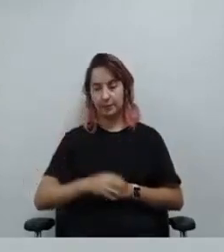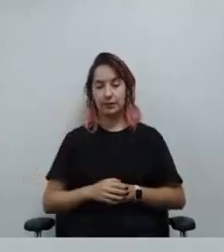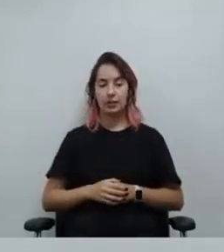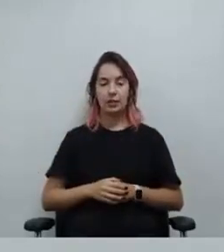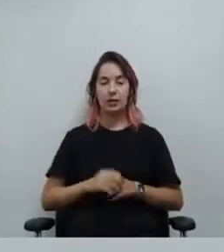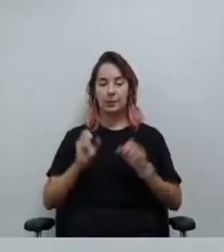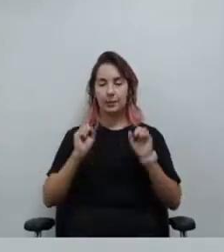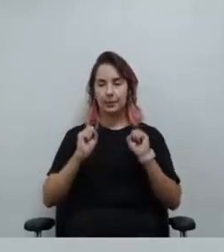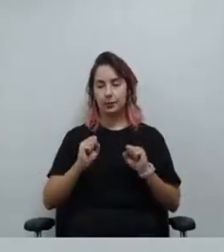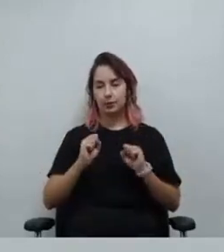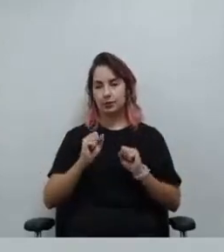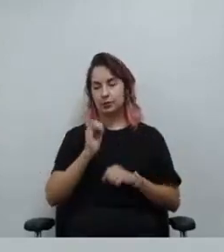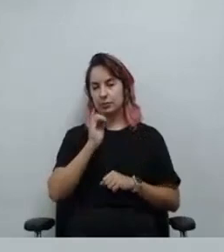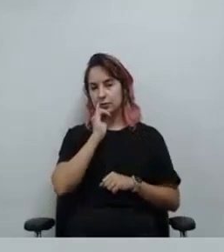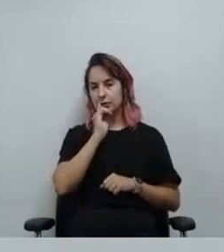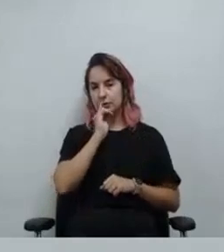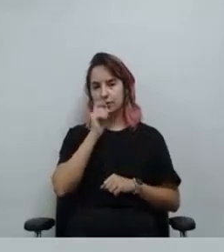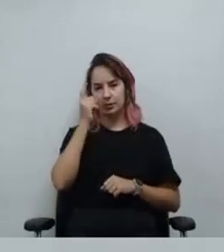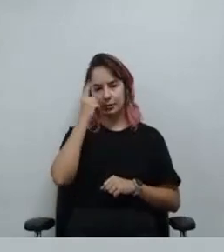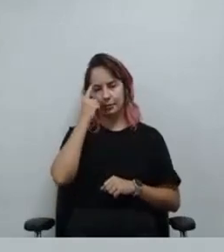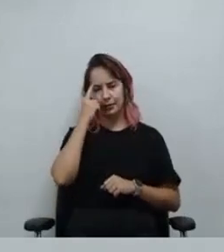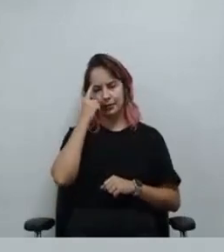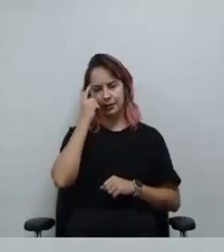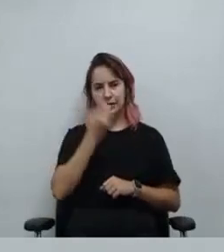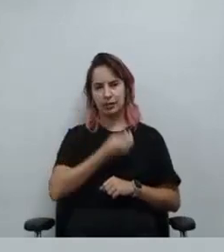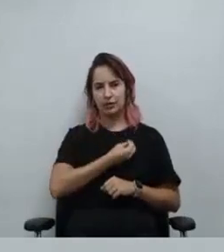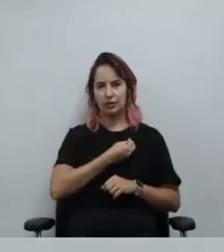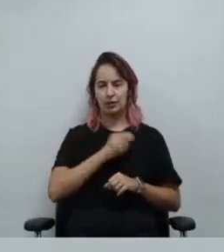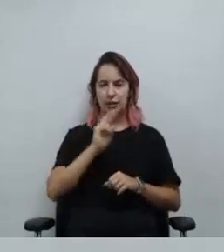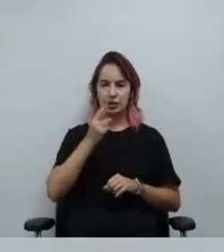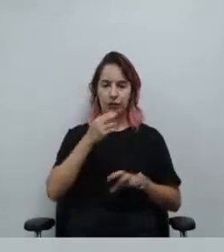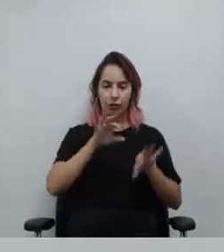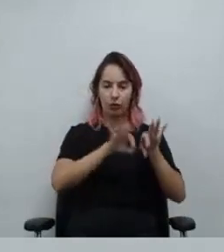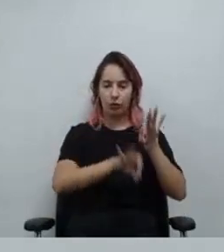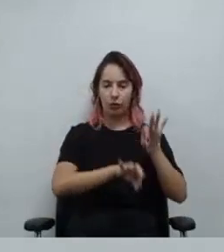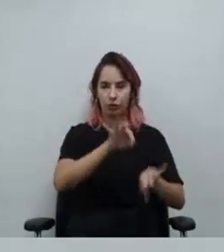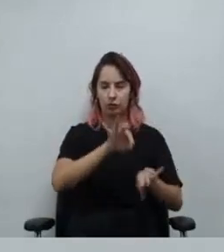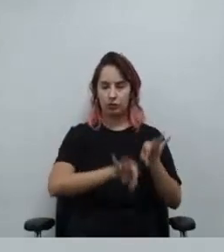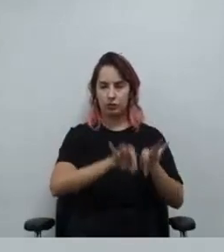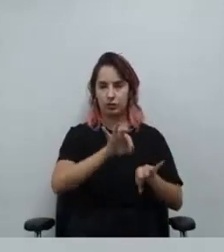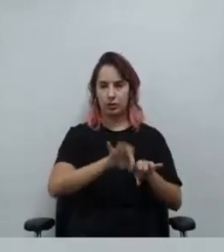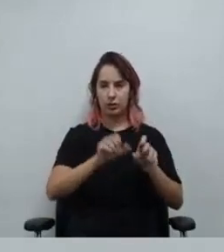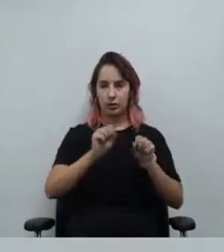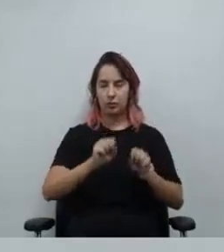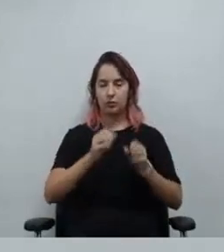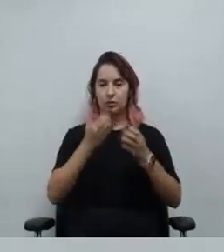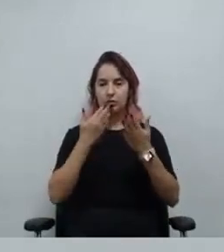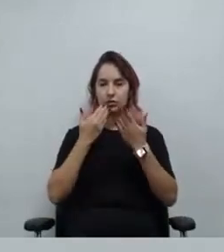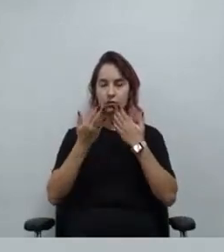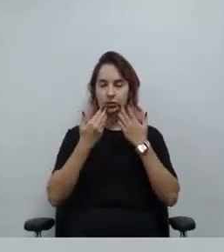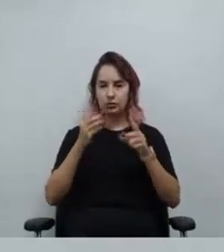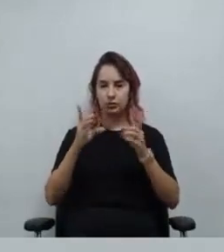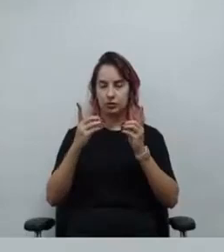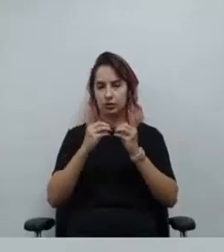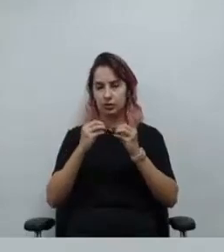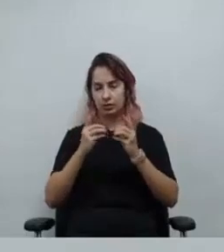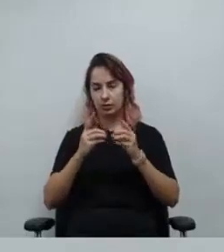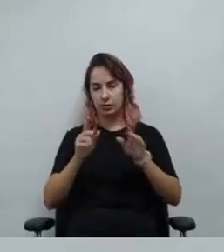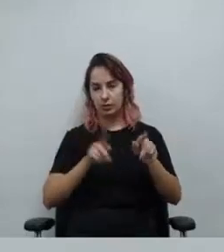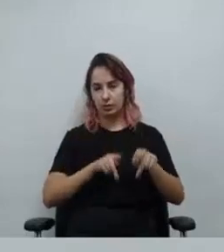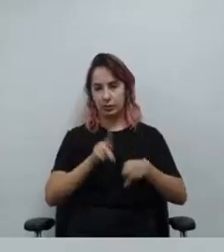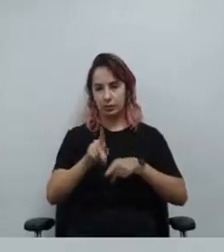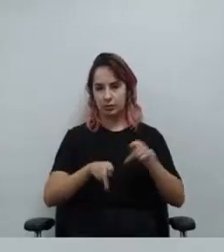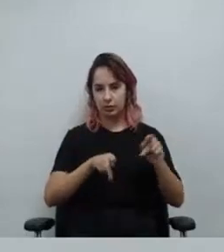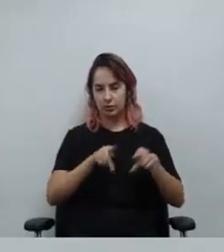que ali ela poderia, por exemplo, pensar numa vivência, numa oficina para discutir o atendimento que é prestado à população a partir